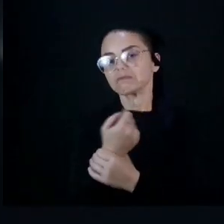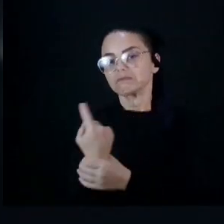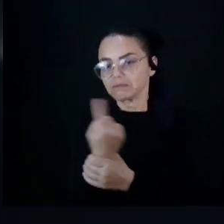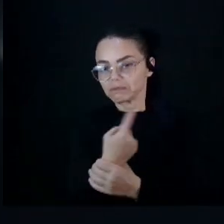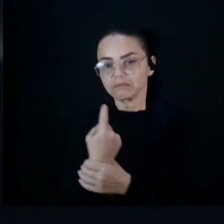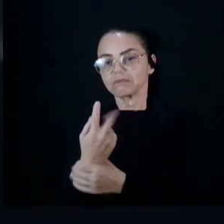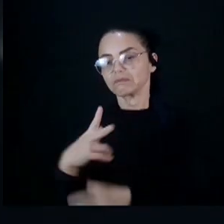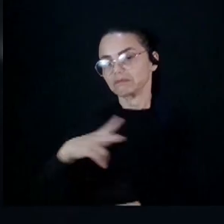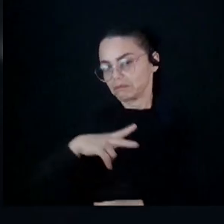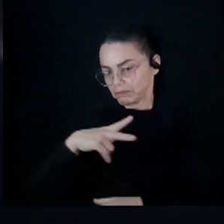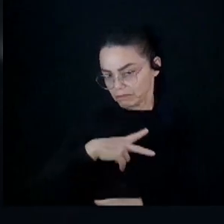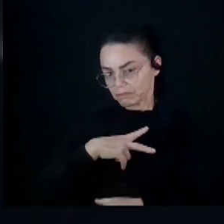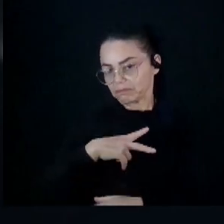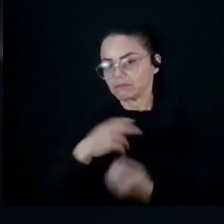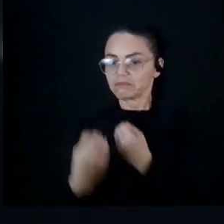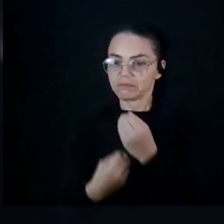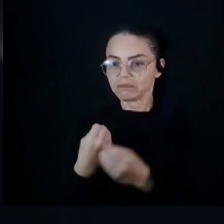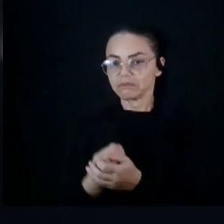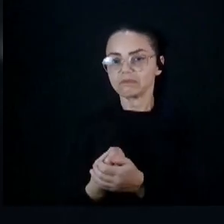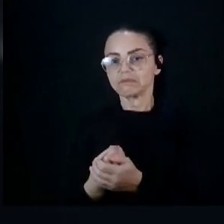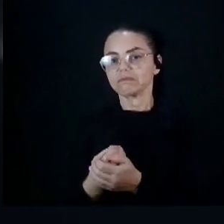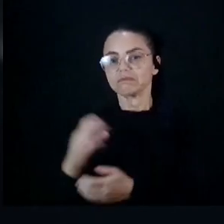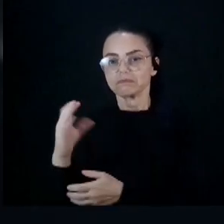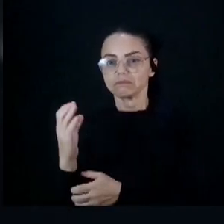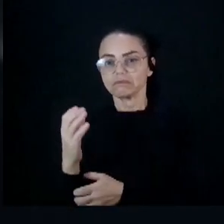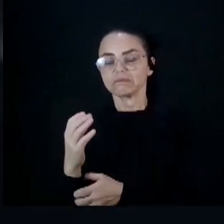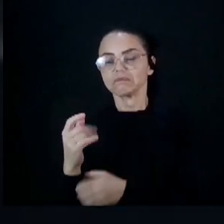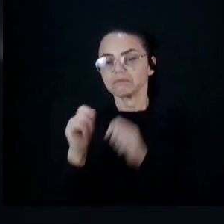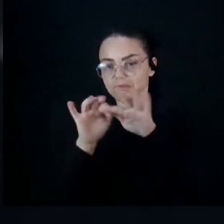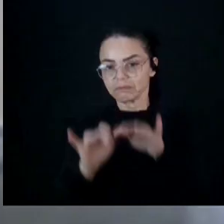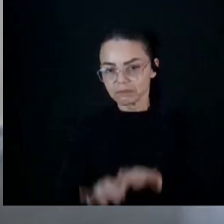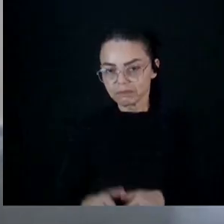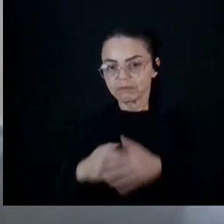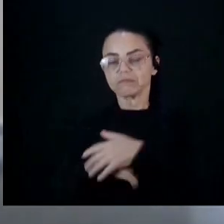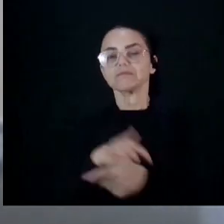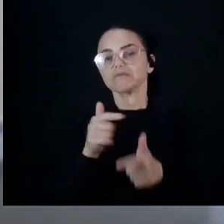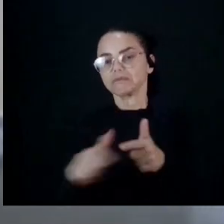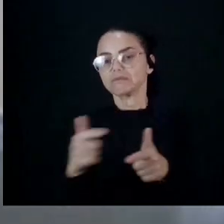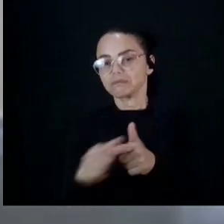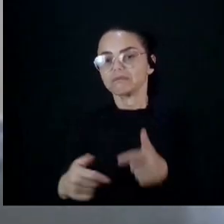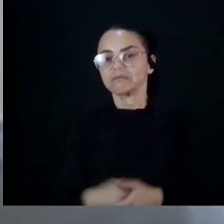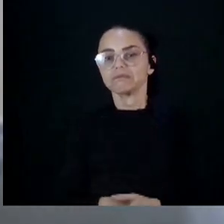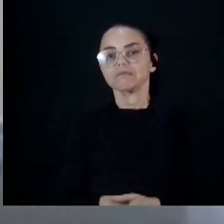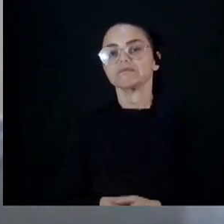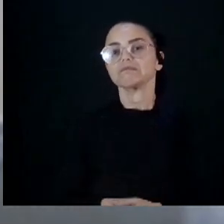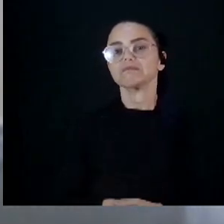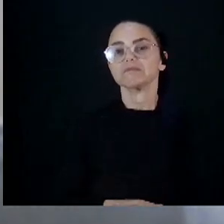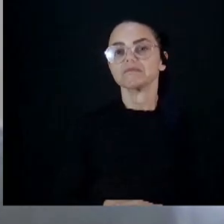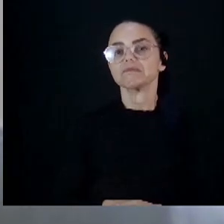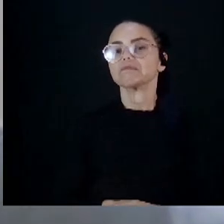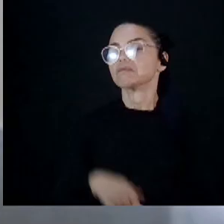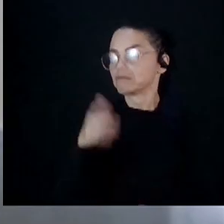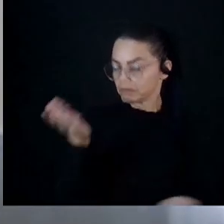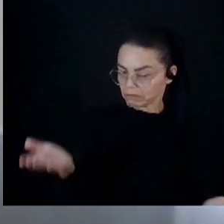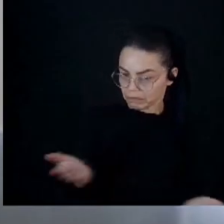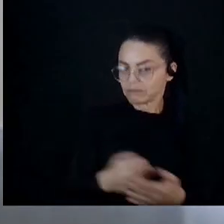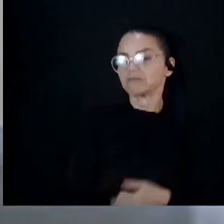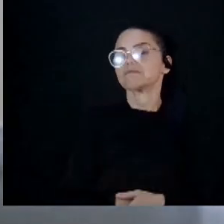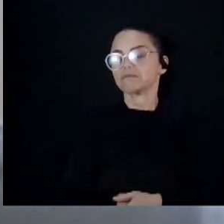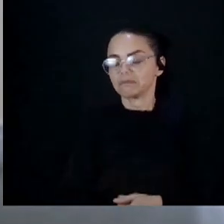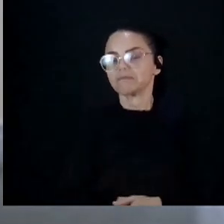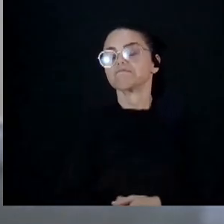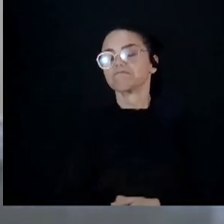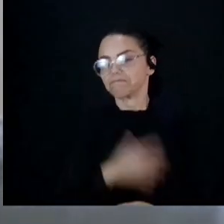privacidade? Como os cientistas de dados lidam com esse problemão? Bom, aí é uma coisa bem séria,